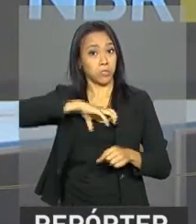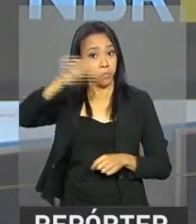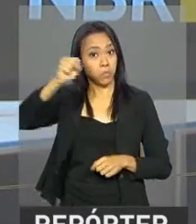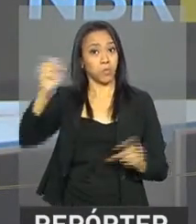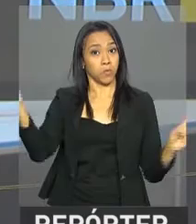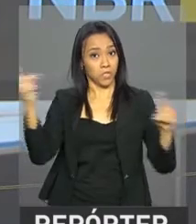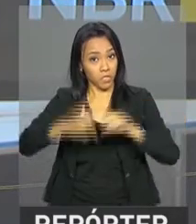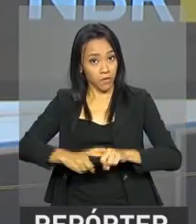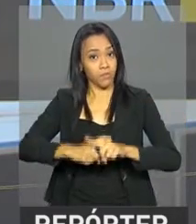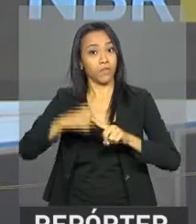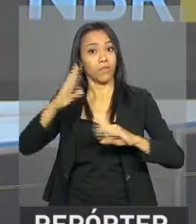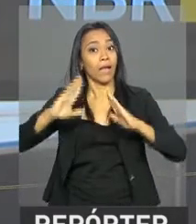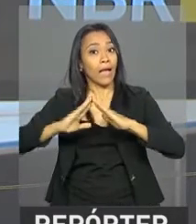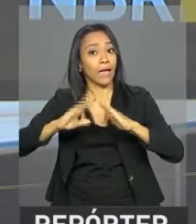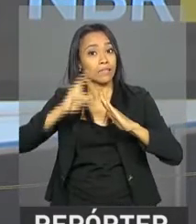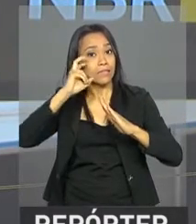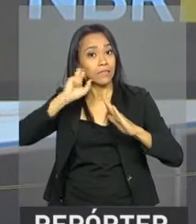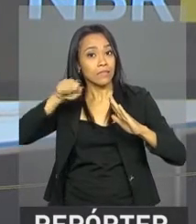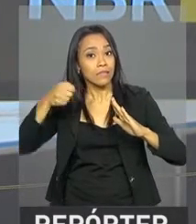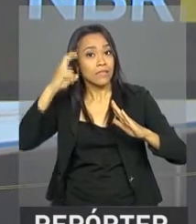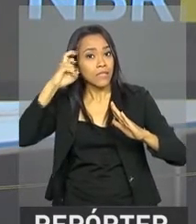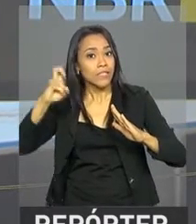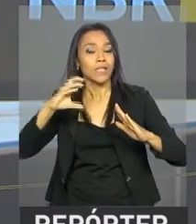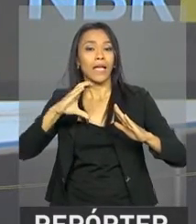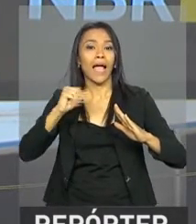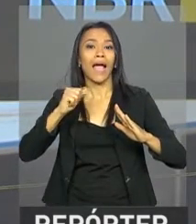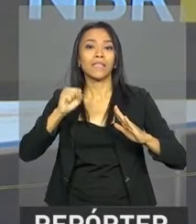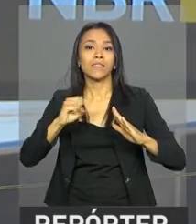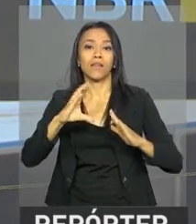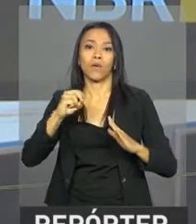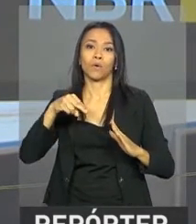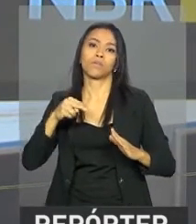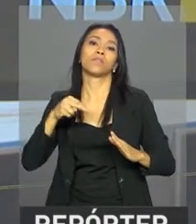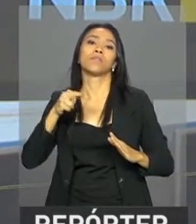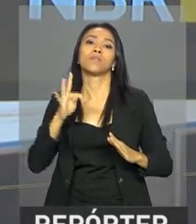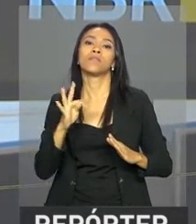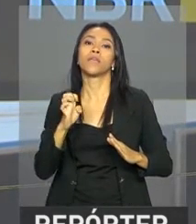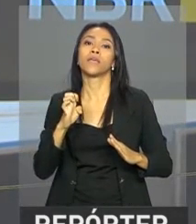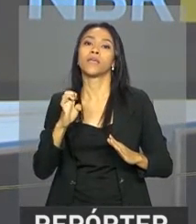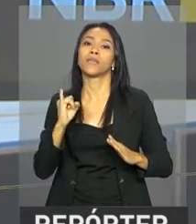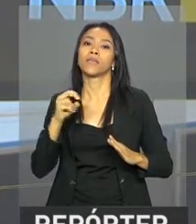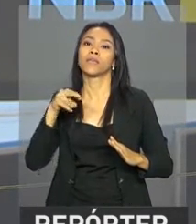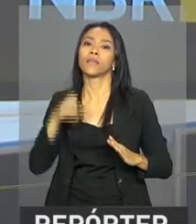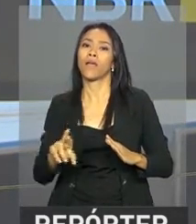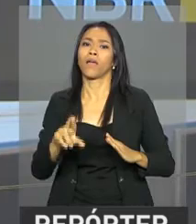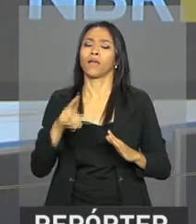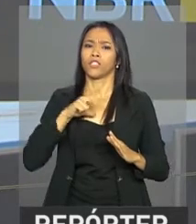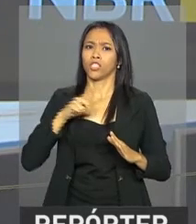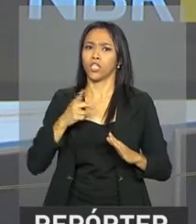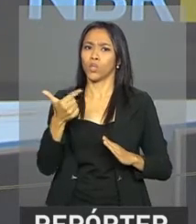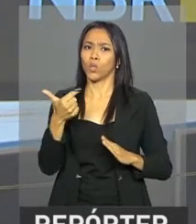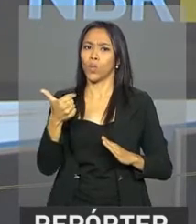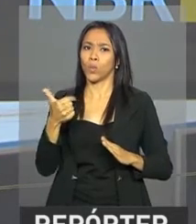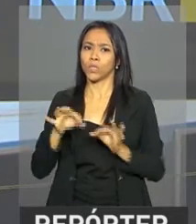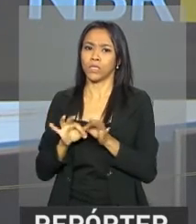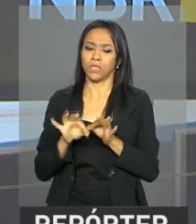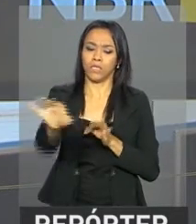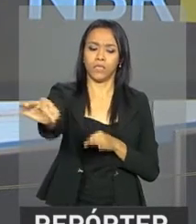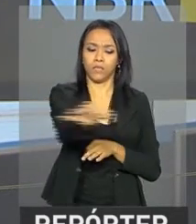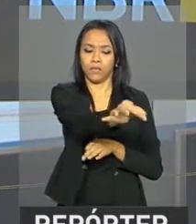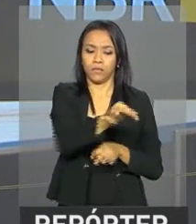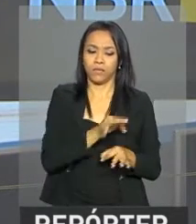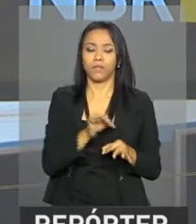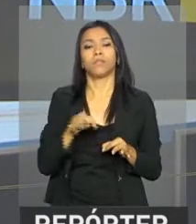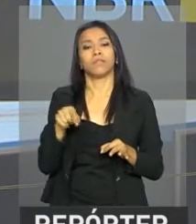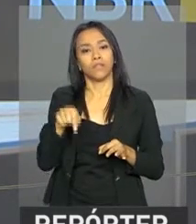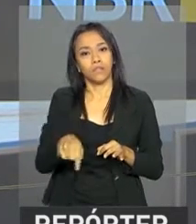da construção da Casa Inteligente. A casa container do time do Distrito Federal tinha 12 metros quadrados e